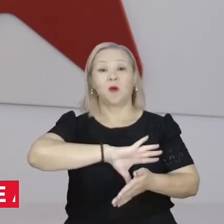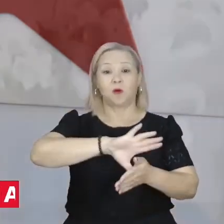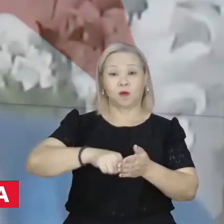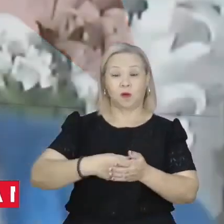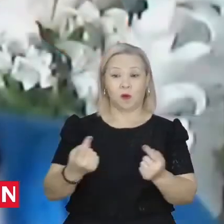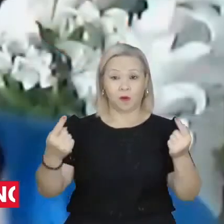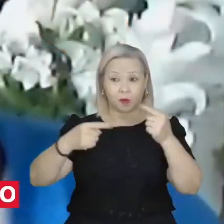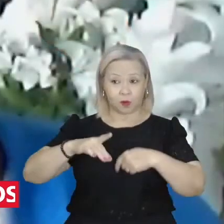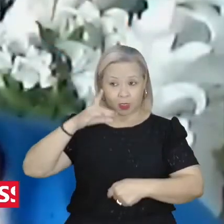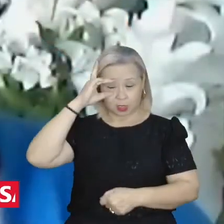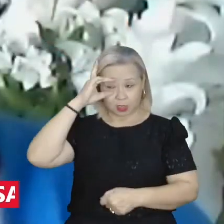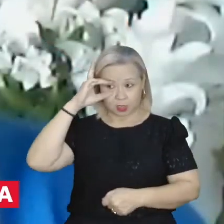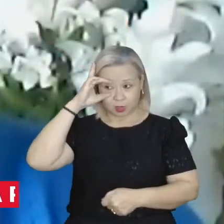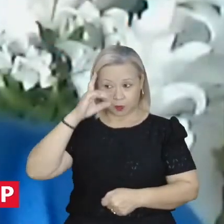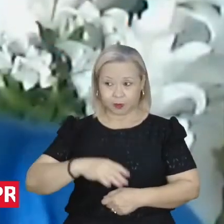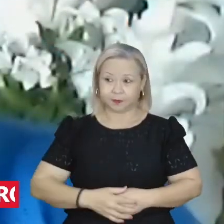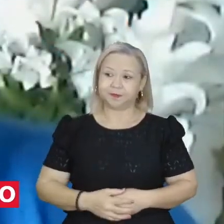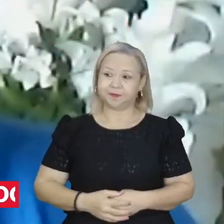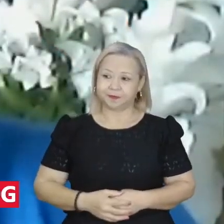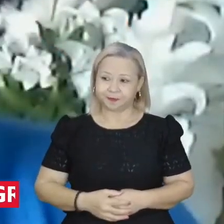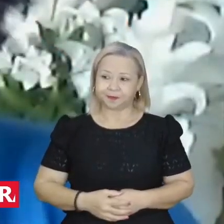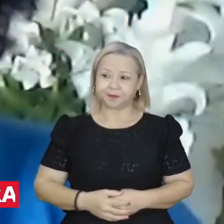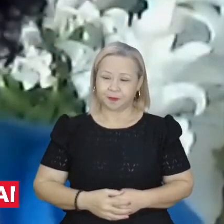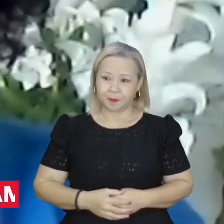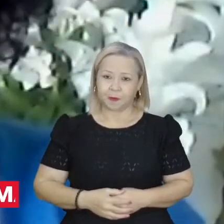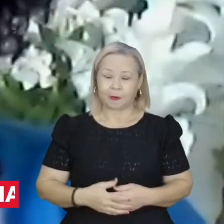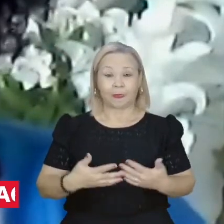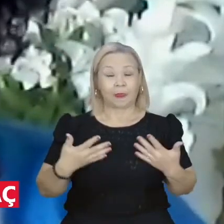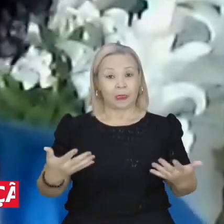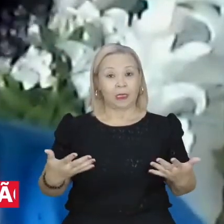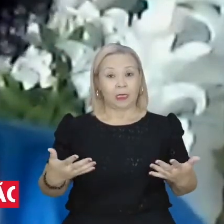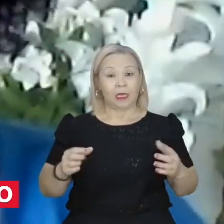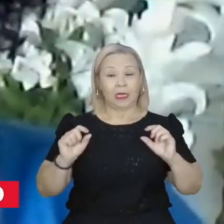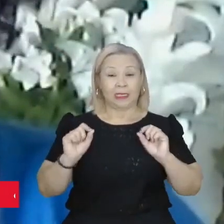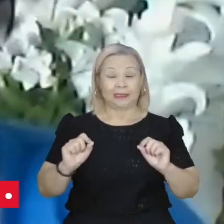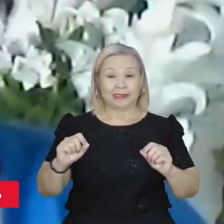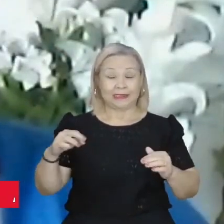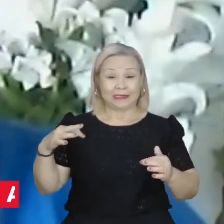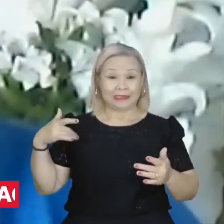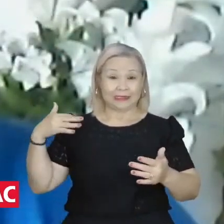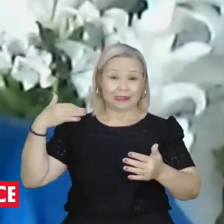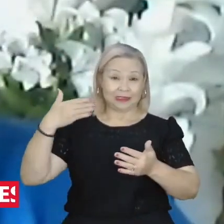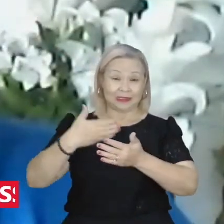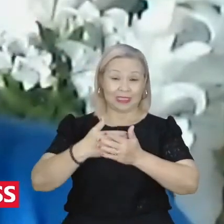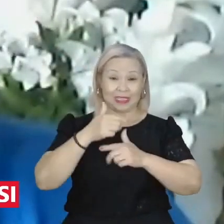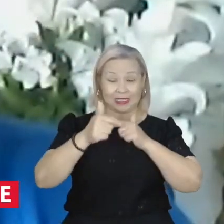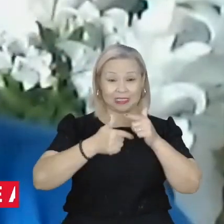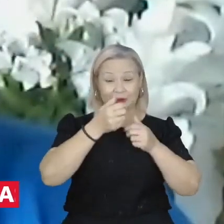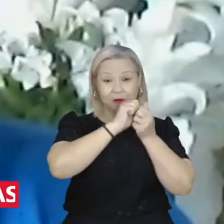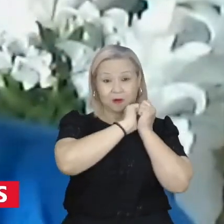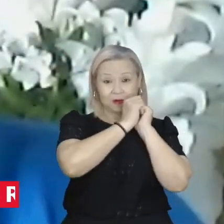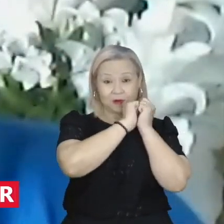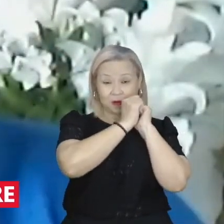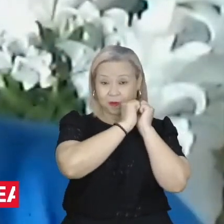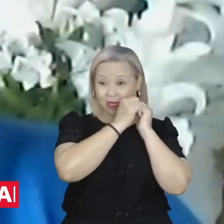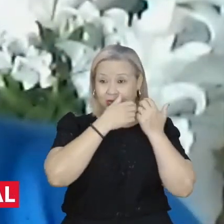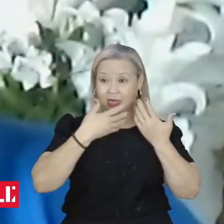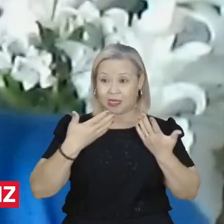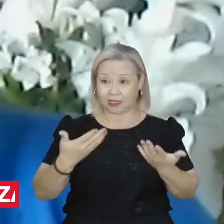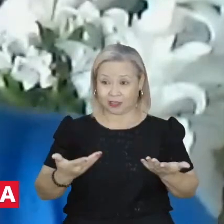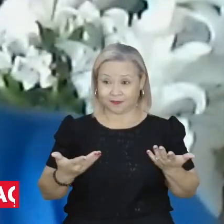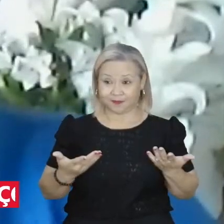também espaços no executivo. Então, eu acho que a minha campanha é